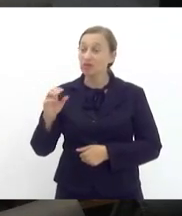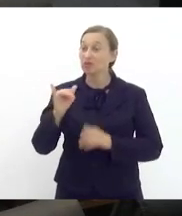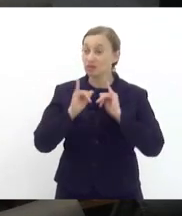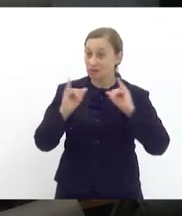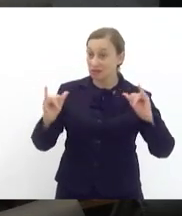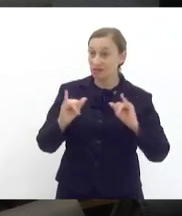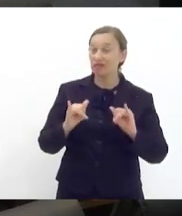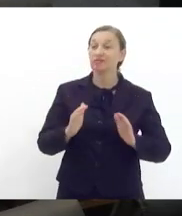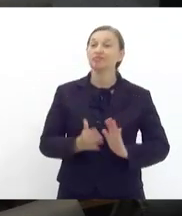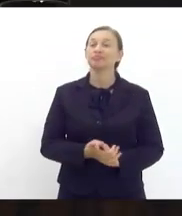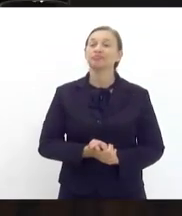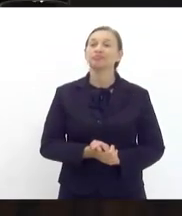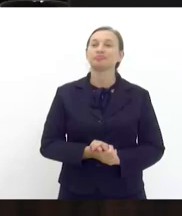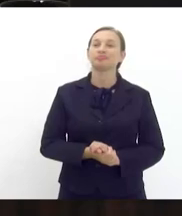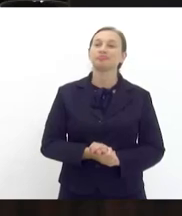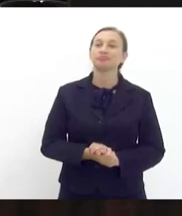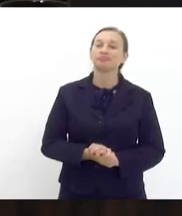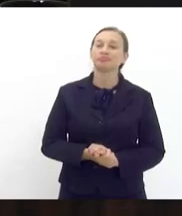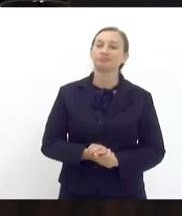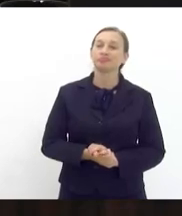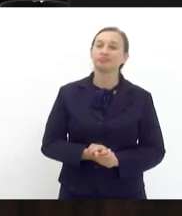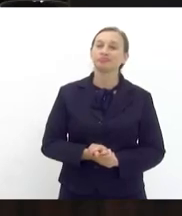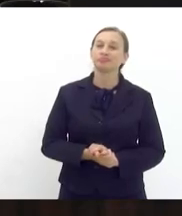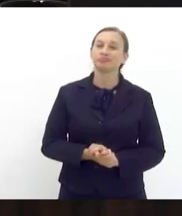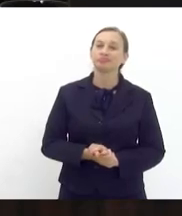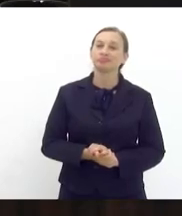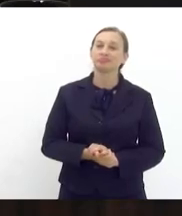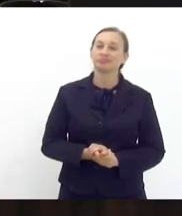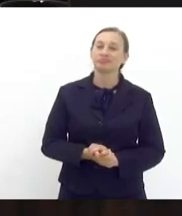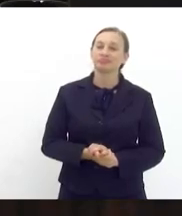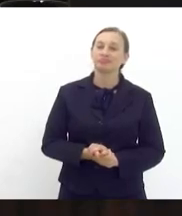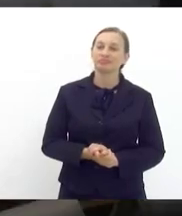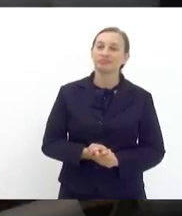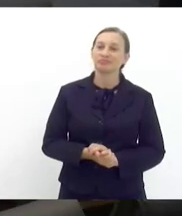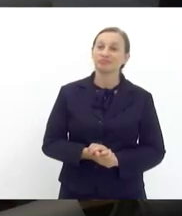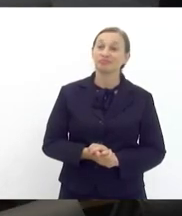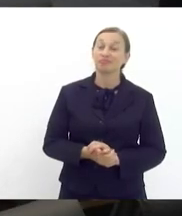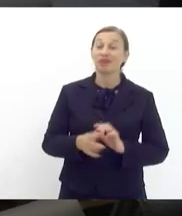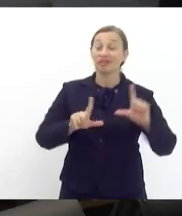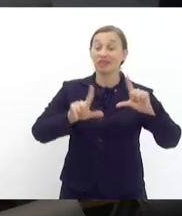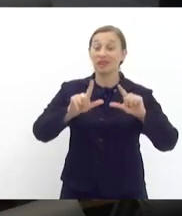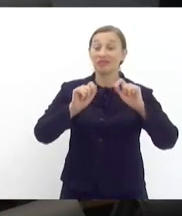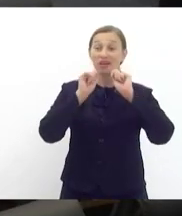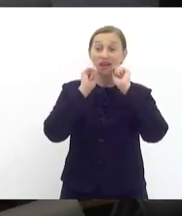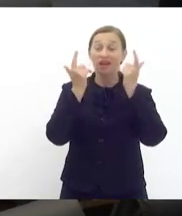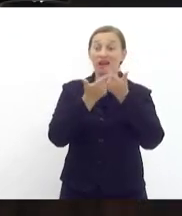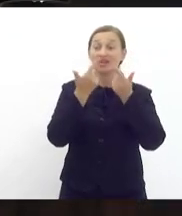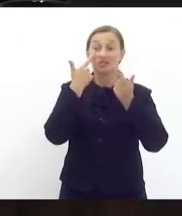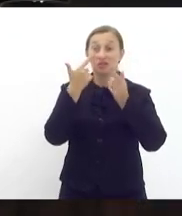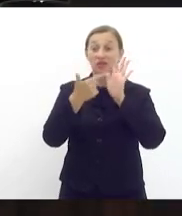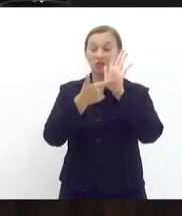deputado Márcio Gualberto está aqui meu rascunho eu apresento aqui para a TV Alerj ó